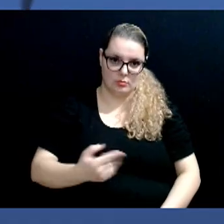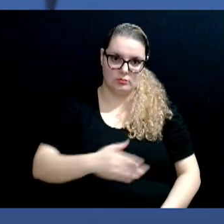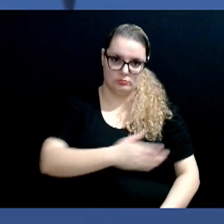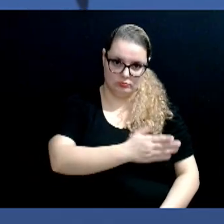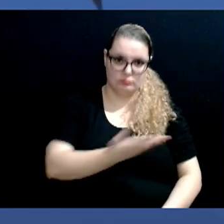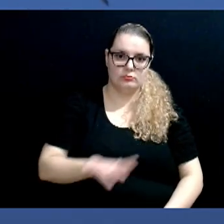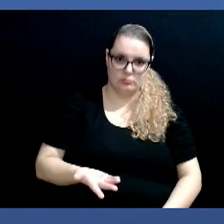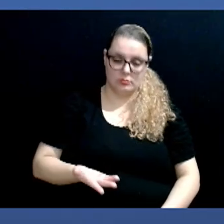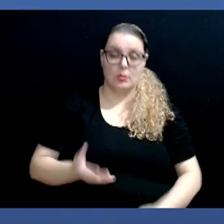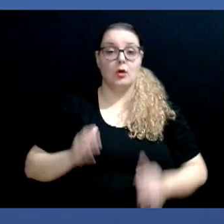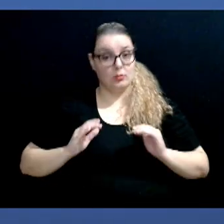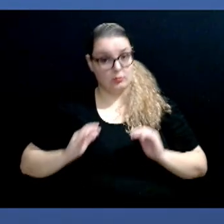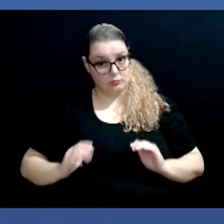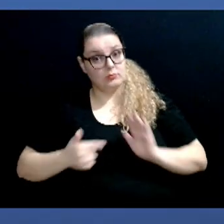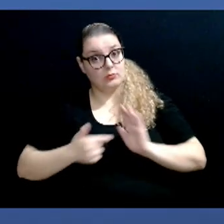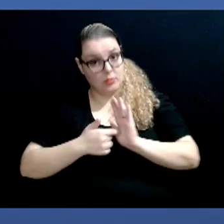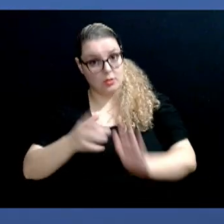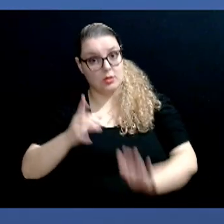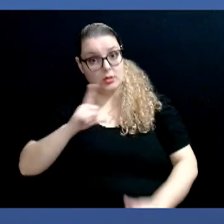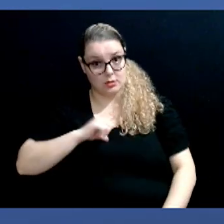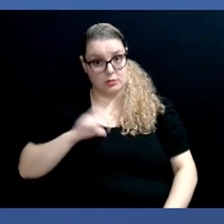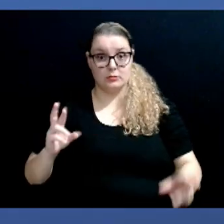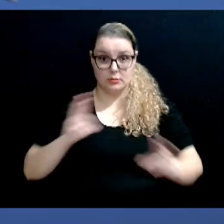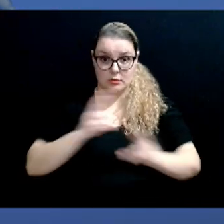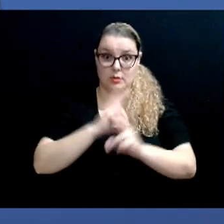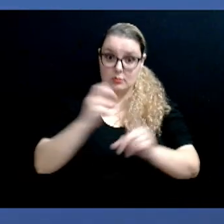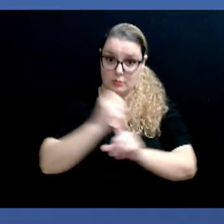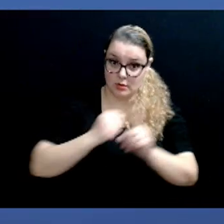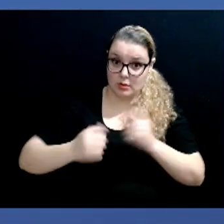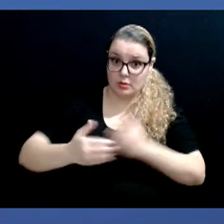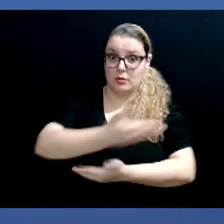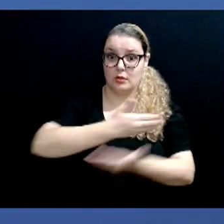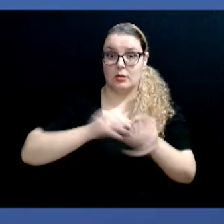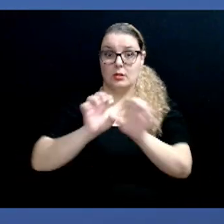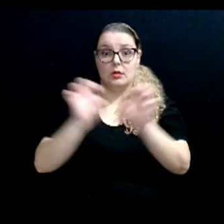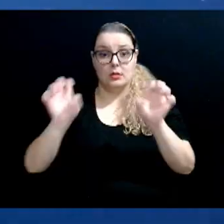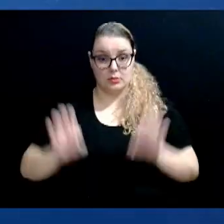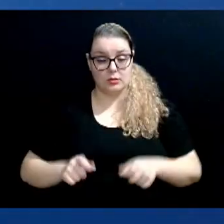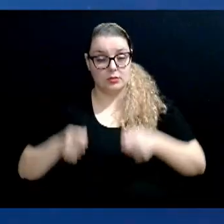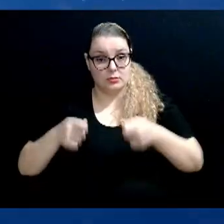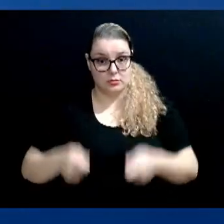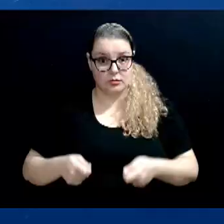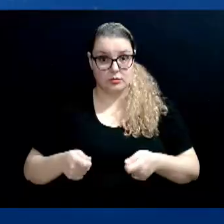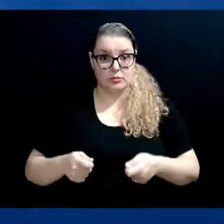indica a existência de relações sociais estruturadas entre esses animais.